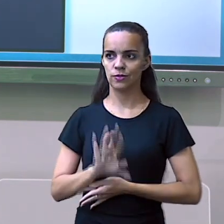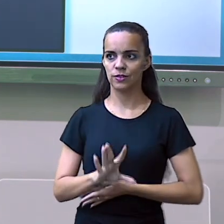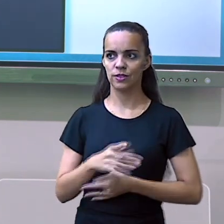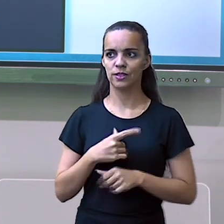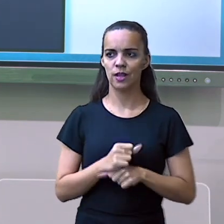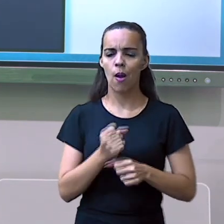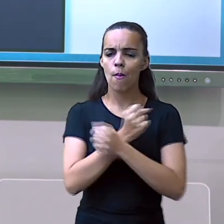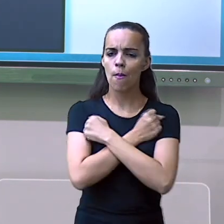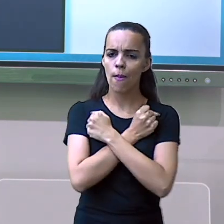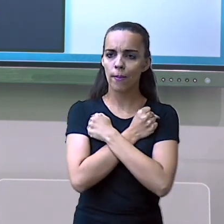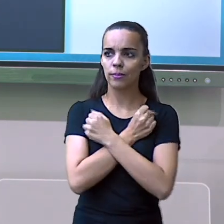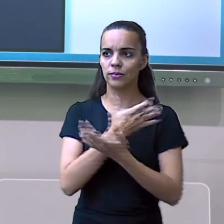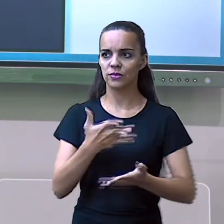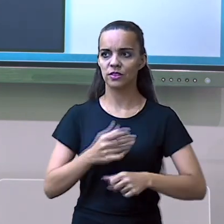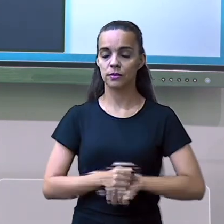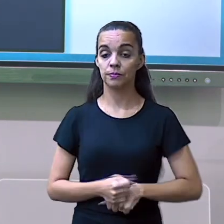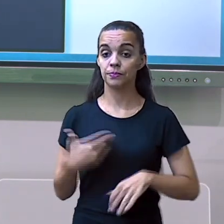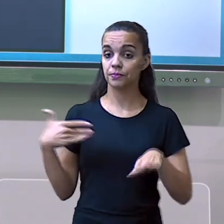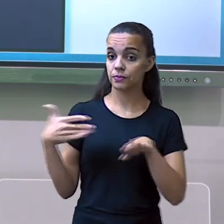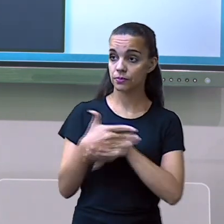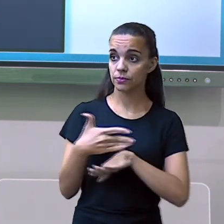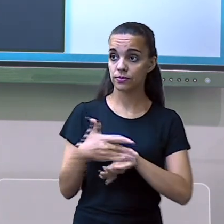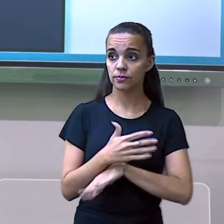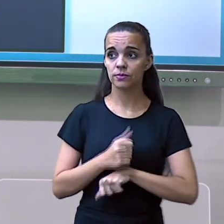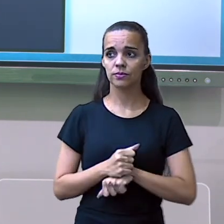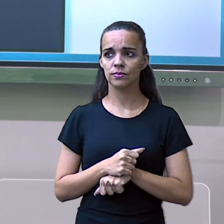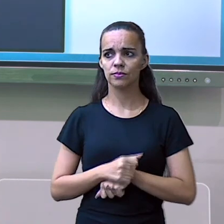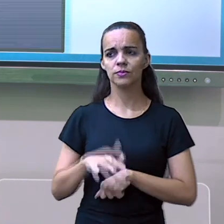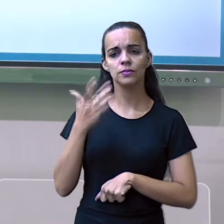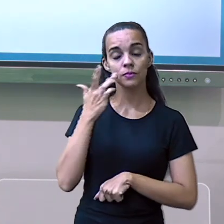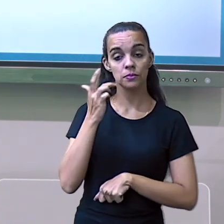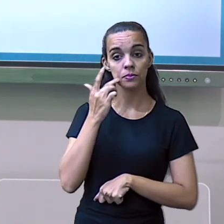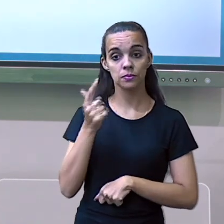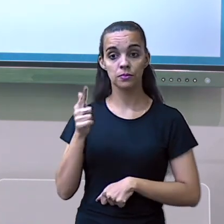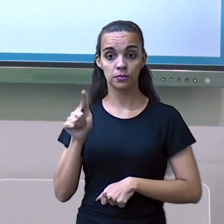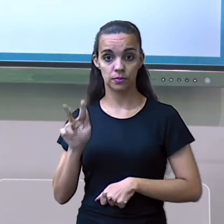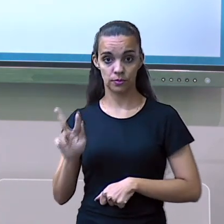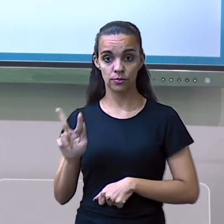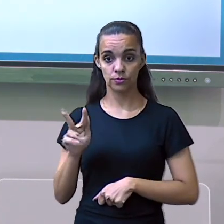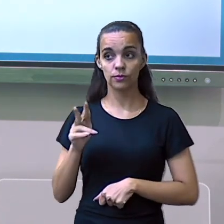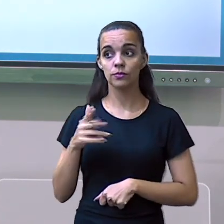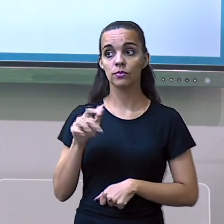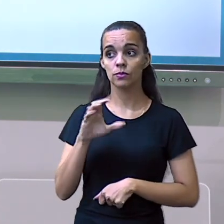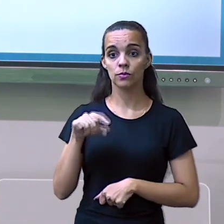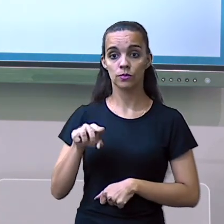Abraço apertado. Ah, e não se esqueça, acesse a plataforma